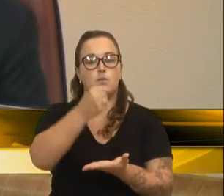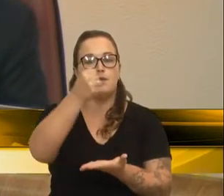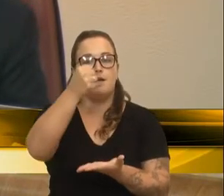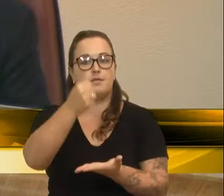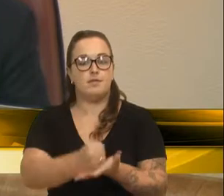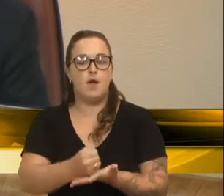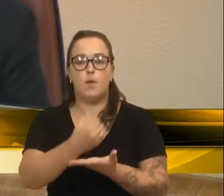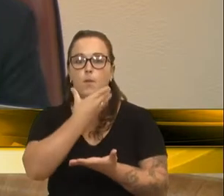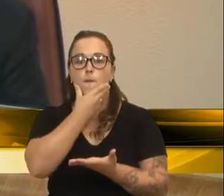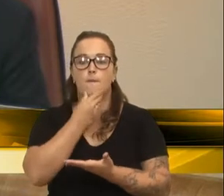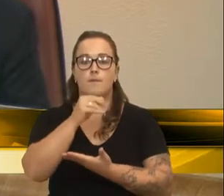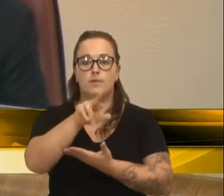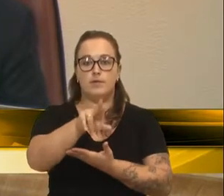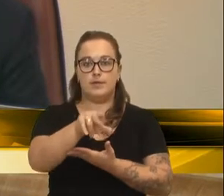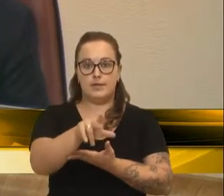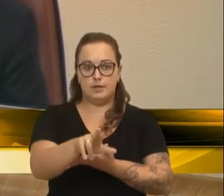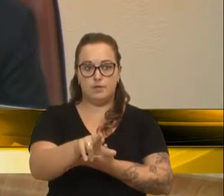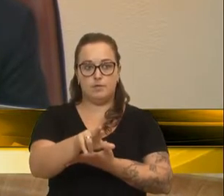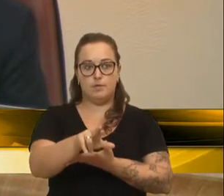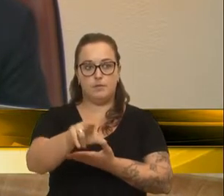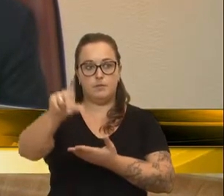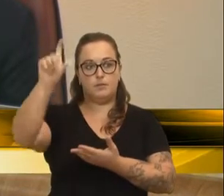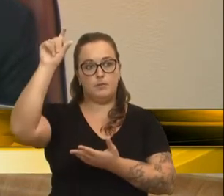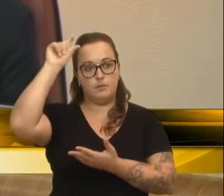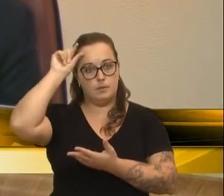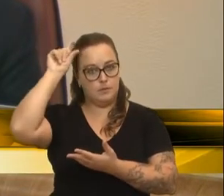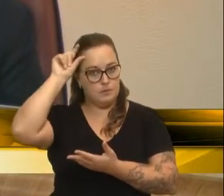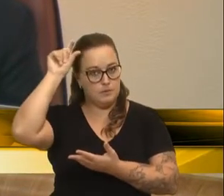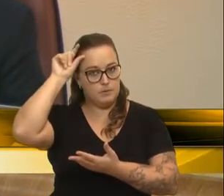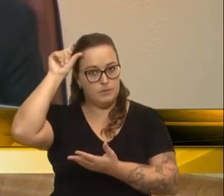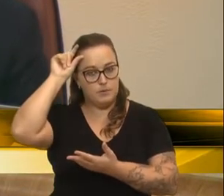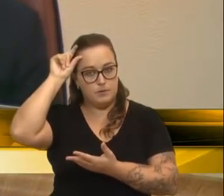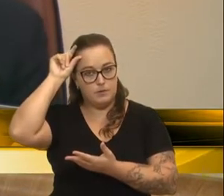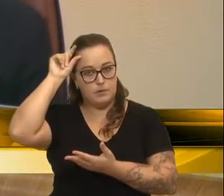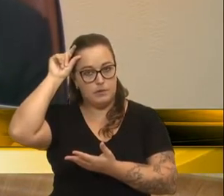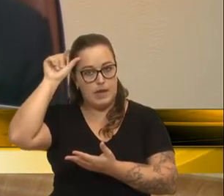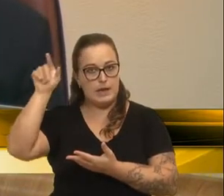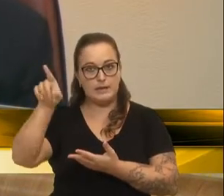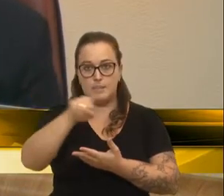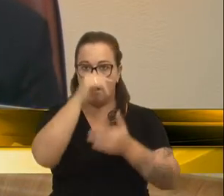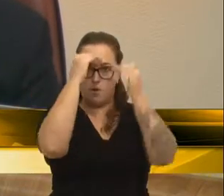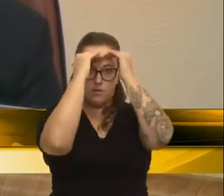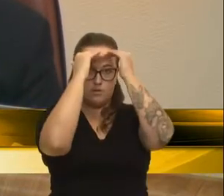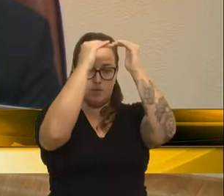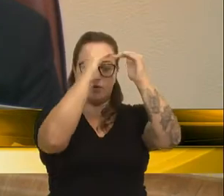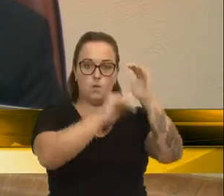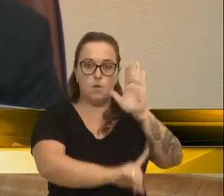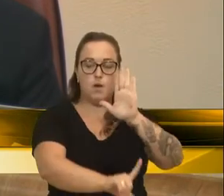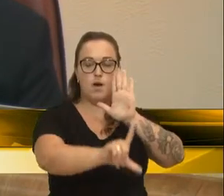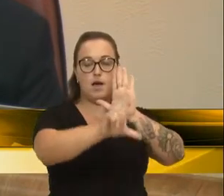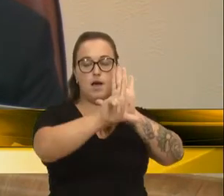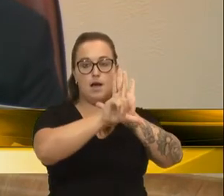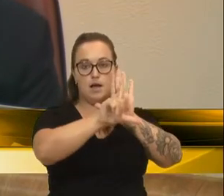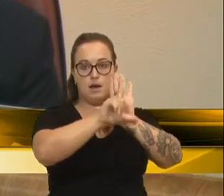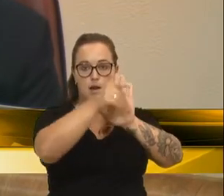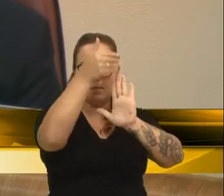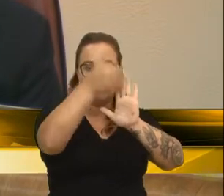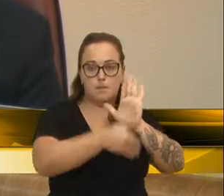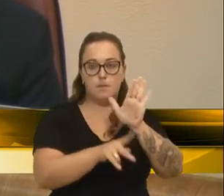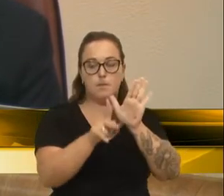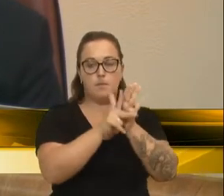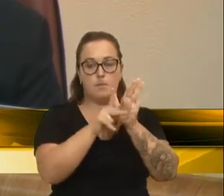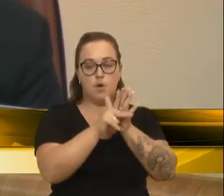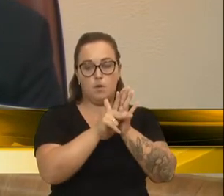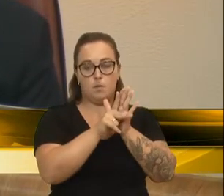de gabinete, o prefeito denunciado, 2 pontos. A. Descumpriu os artigos 3º e 4º do Decreto